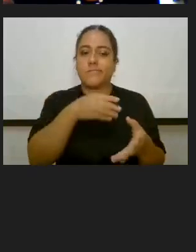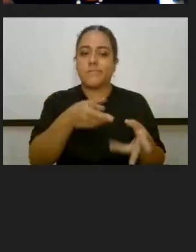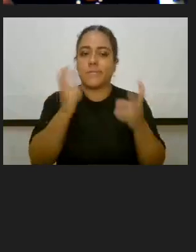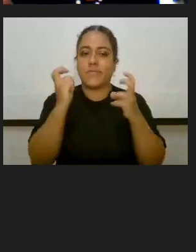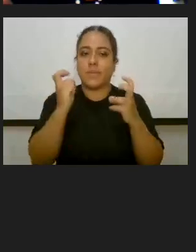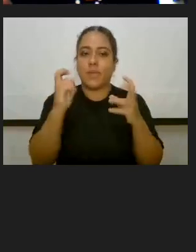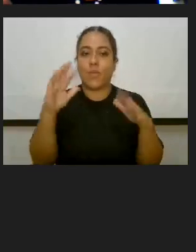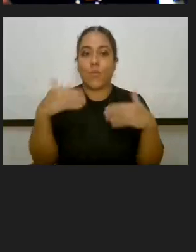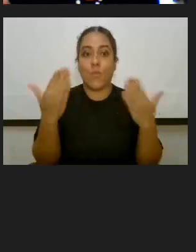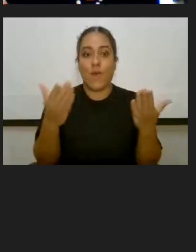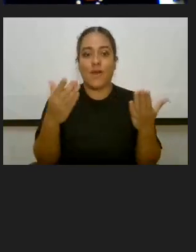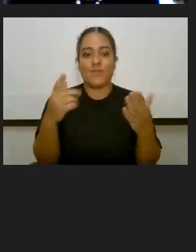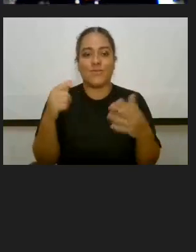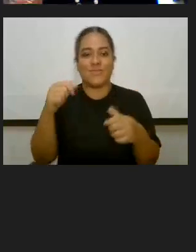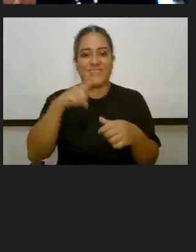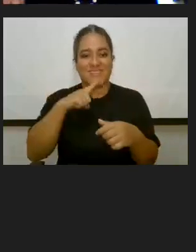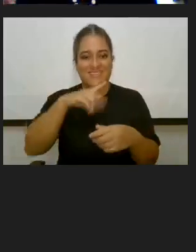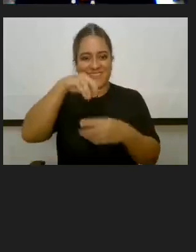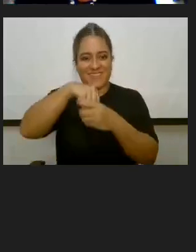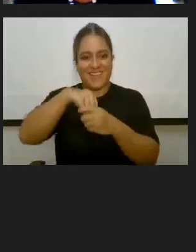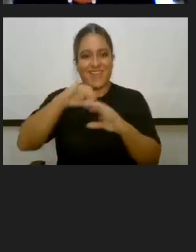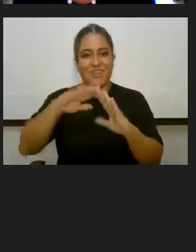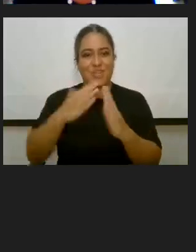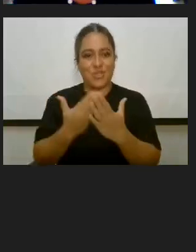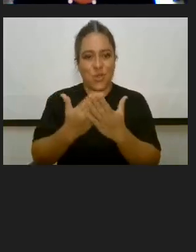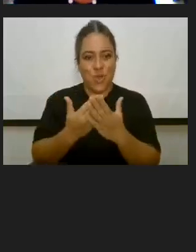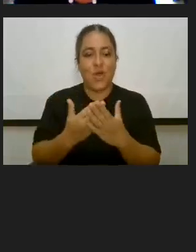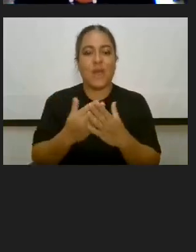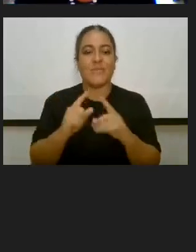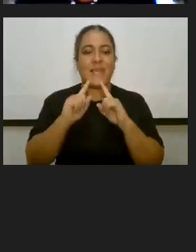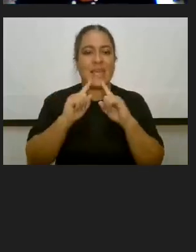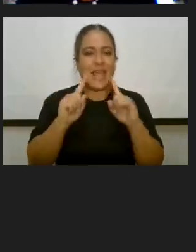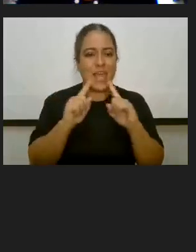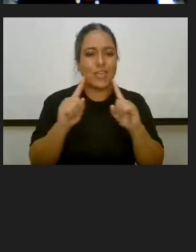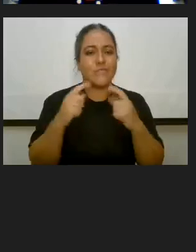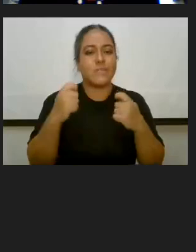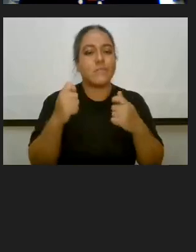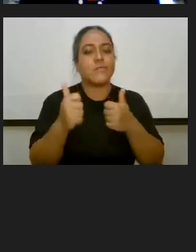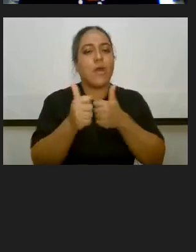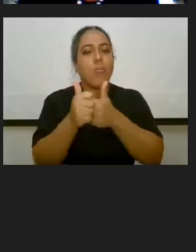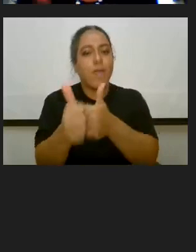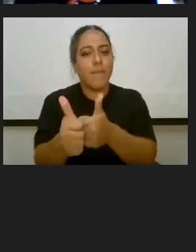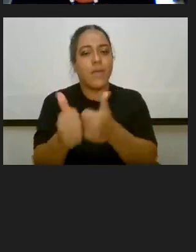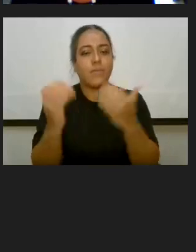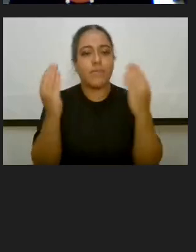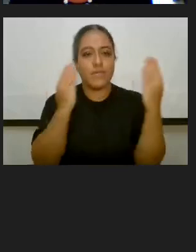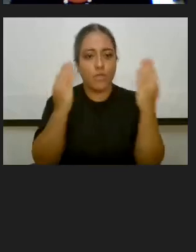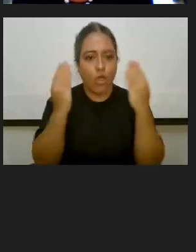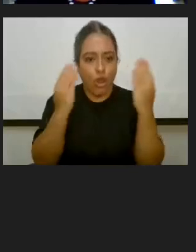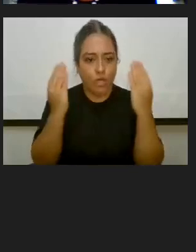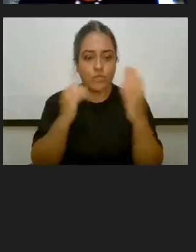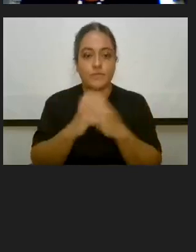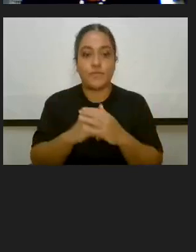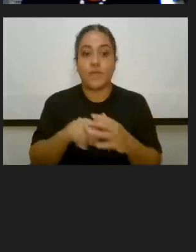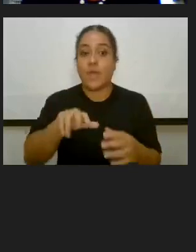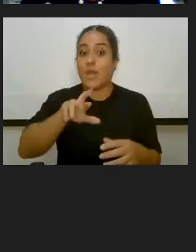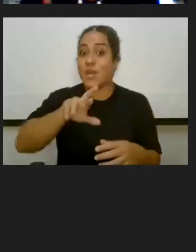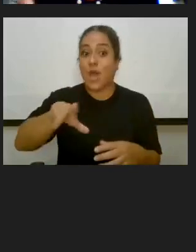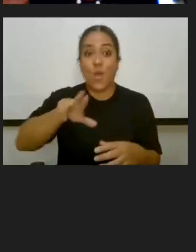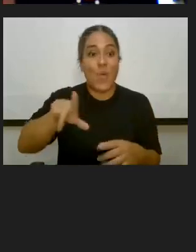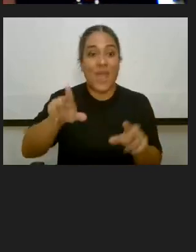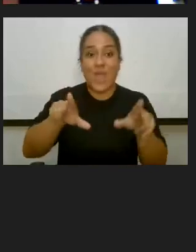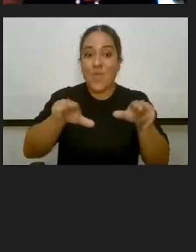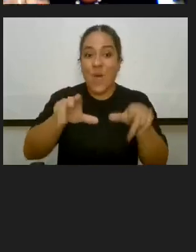aparece na escola essa queixa, esse acompanhamento psicológico, que não é nos mesmos moldes